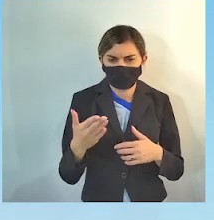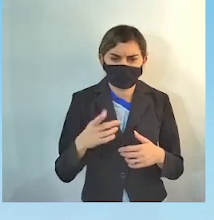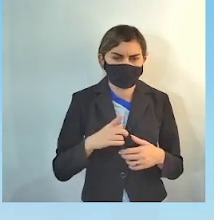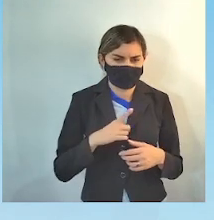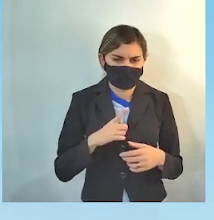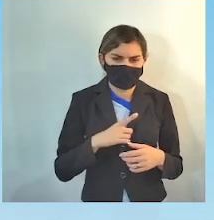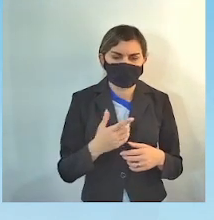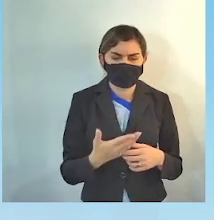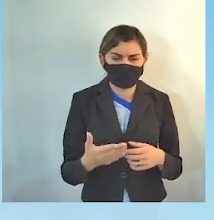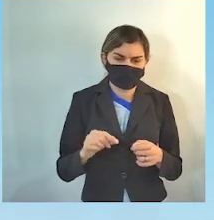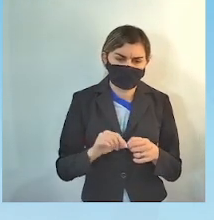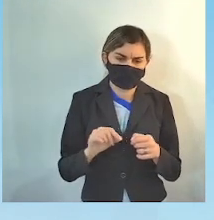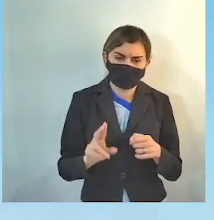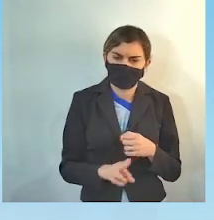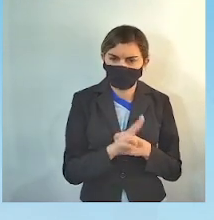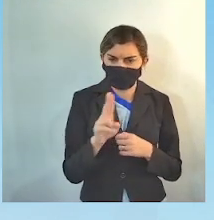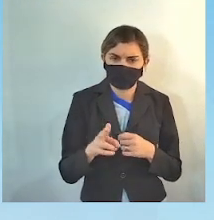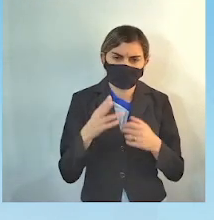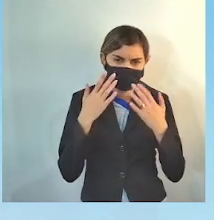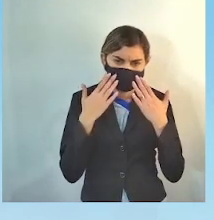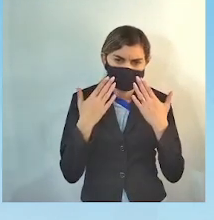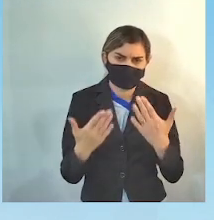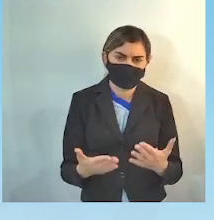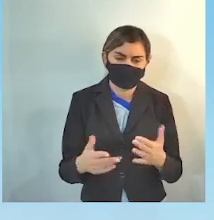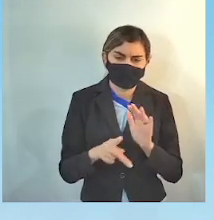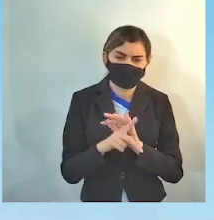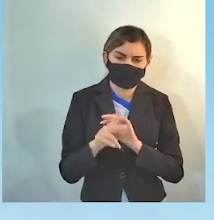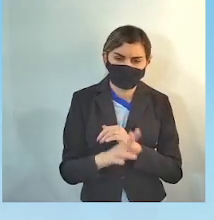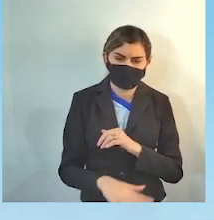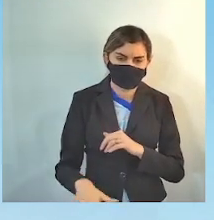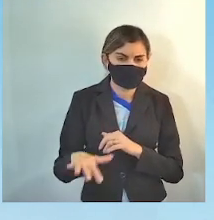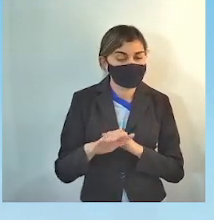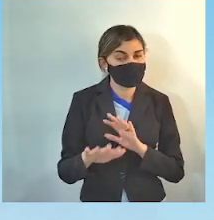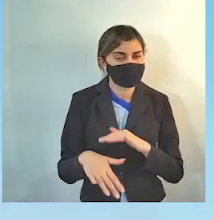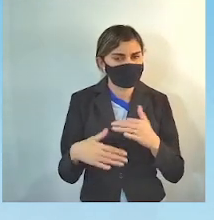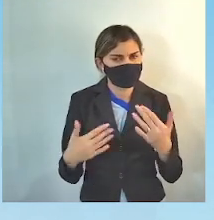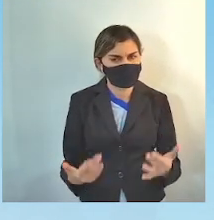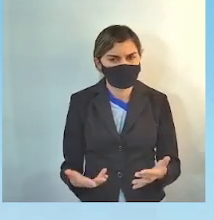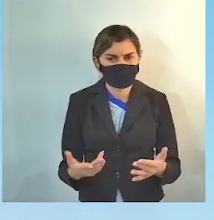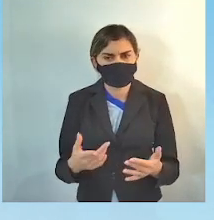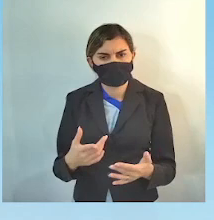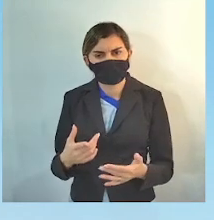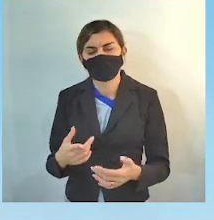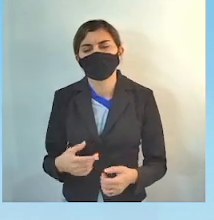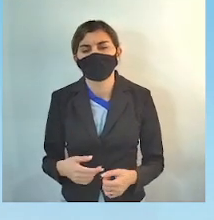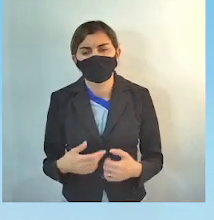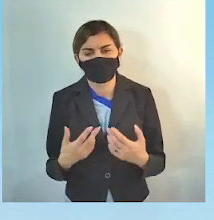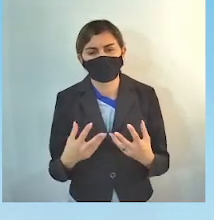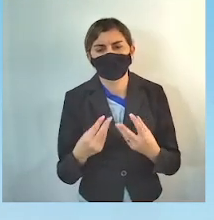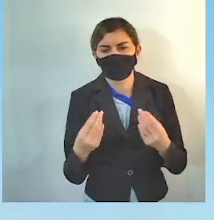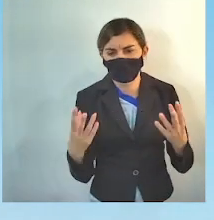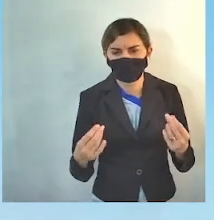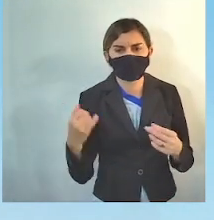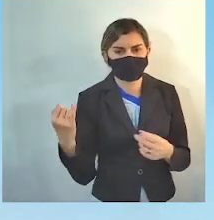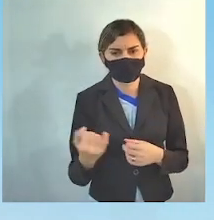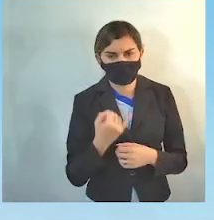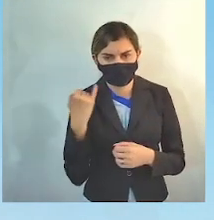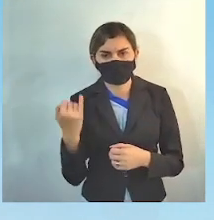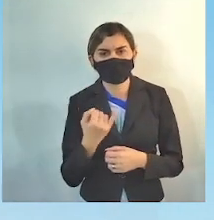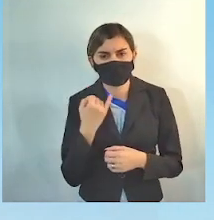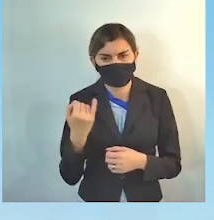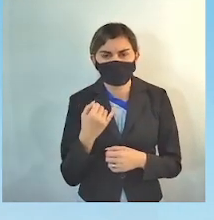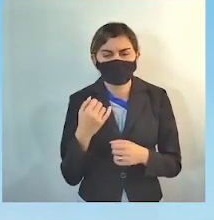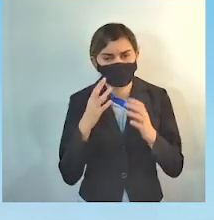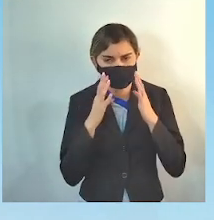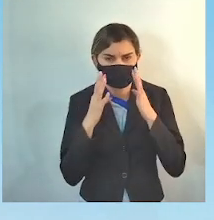que ali fazer uso dos demonstrative pronouns. Então, it's very important. É muito importante que você